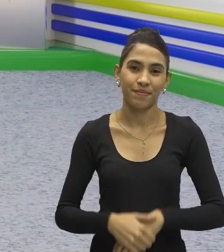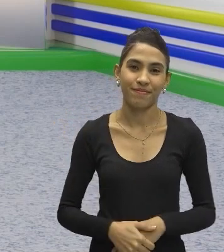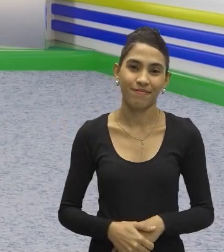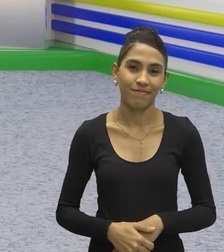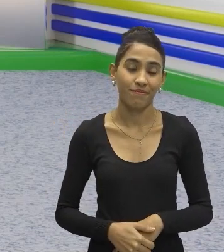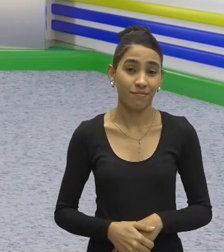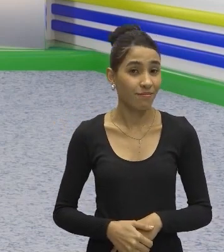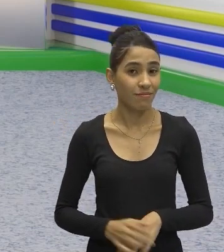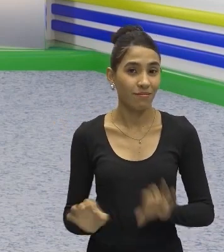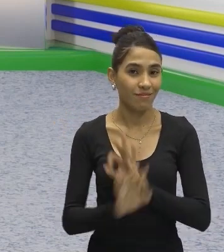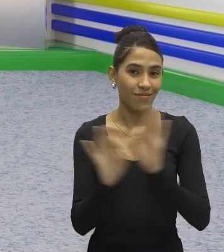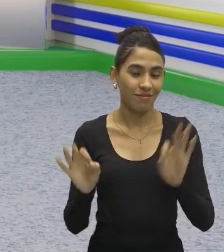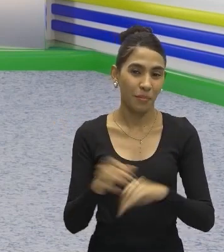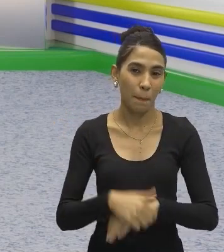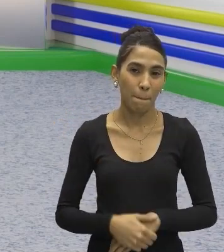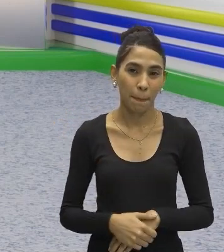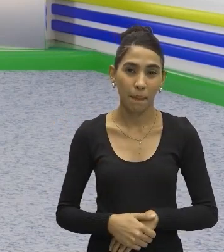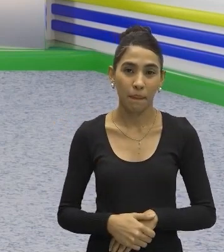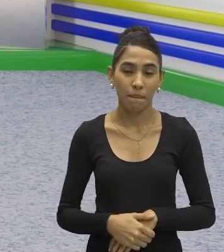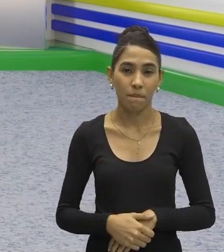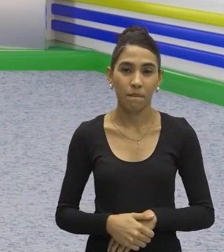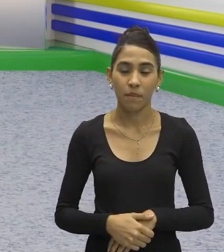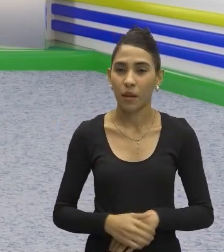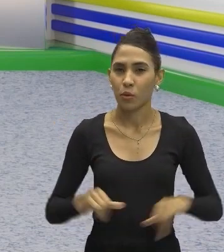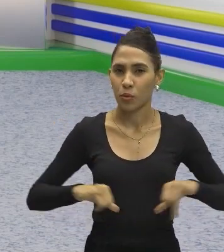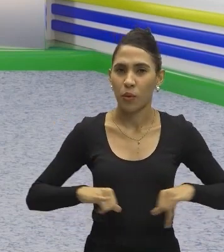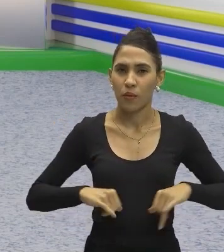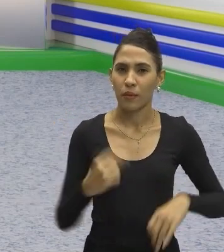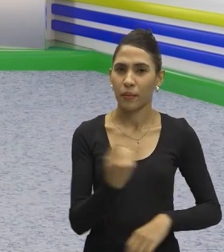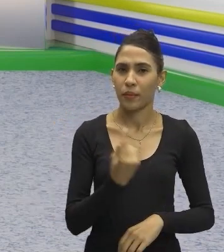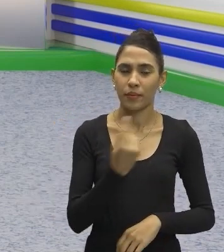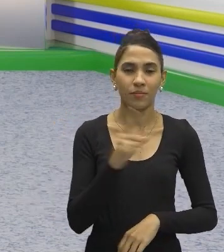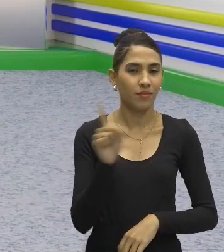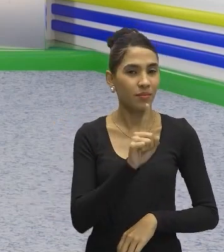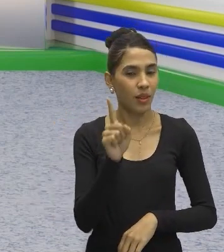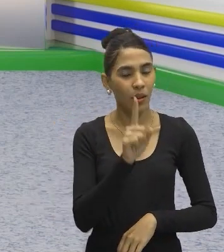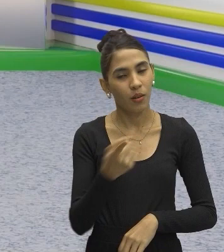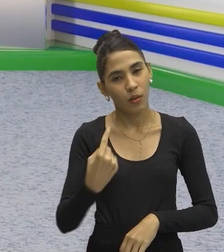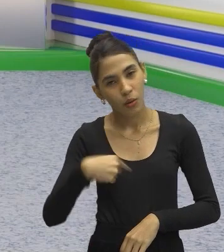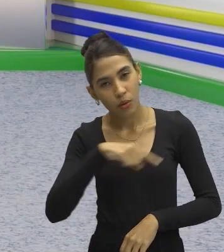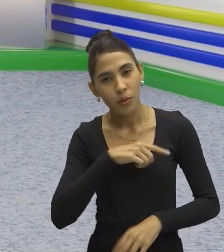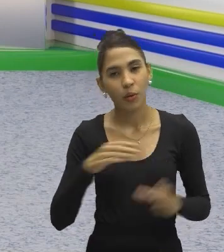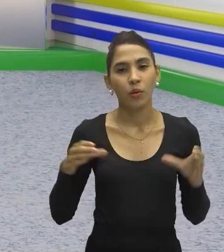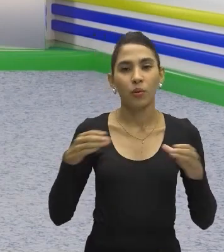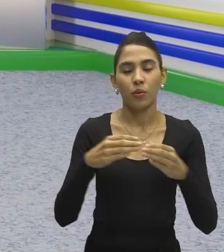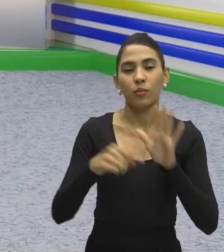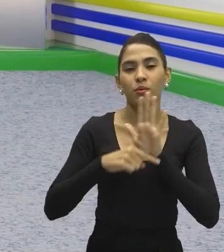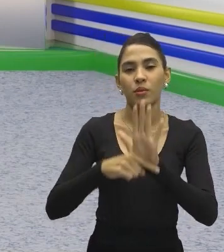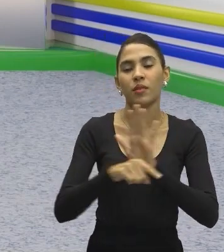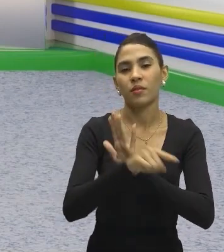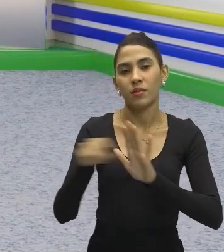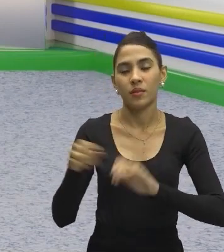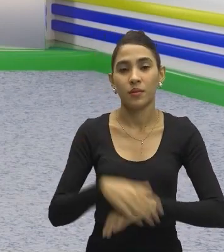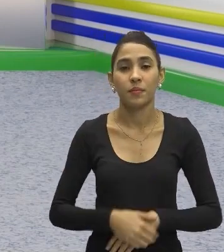E é isso. Exatamente, não sofra sozinho, professor, nós estamos aqui para ajudá-los.